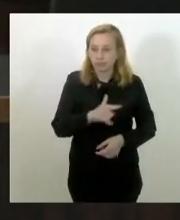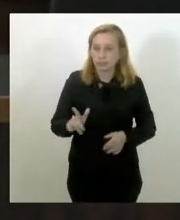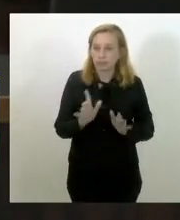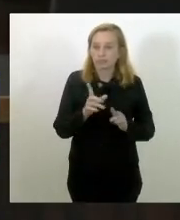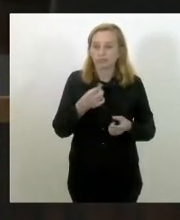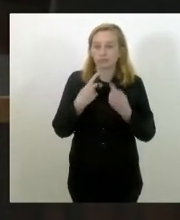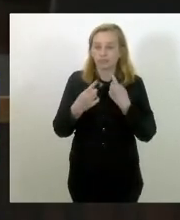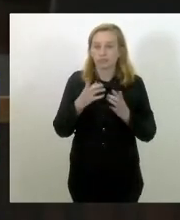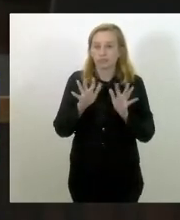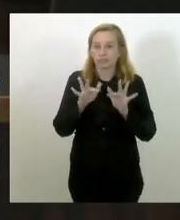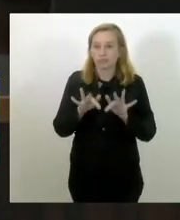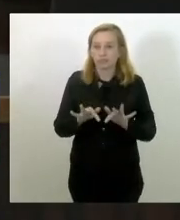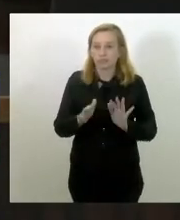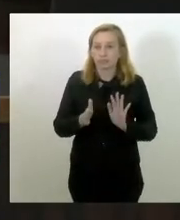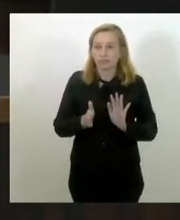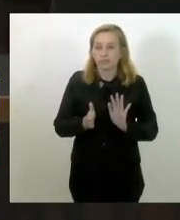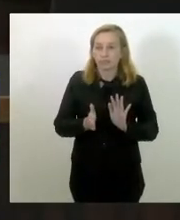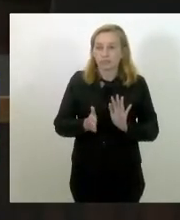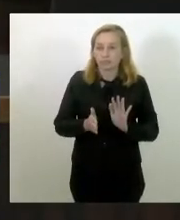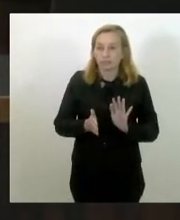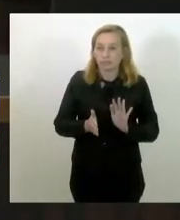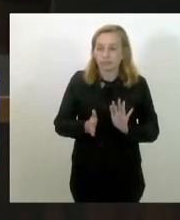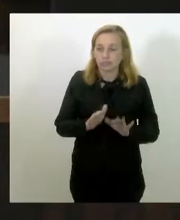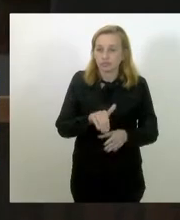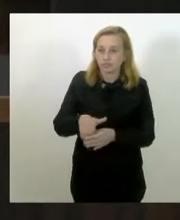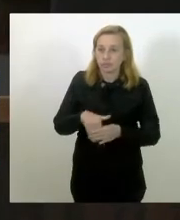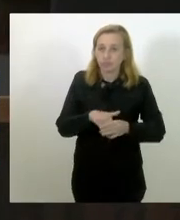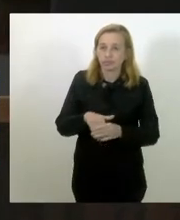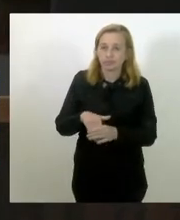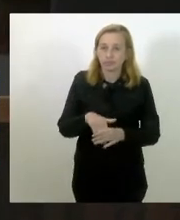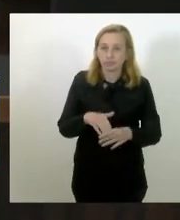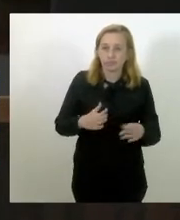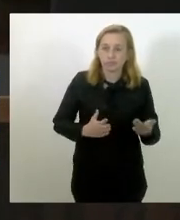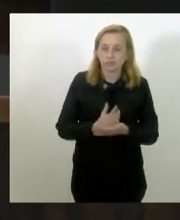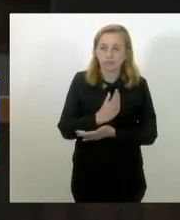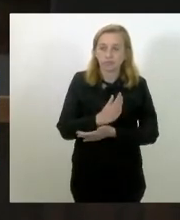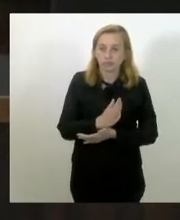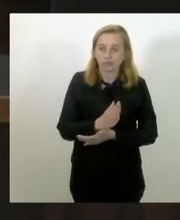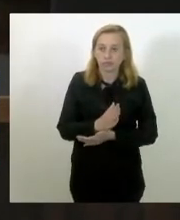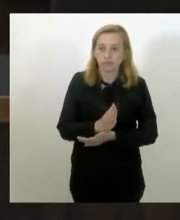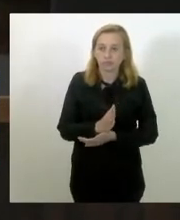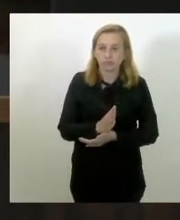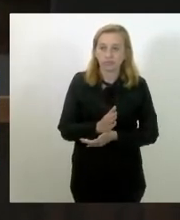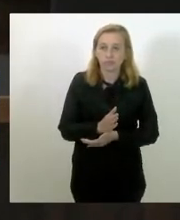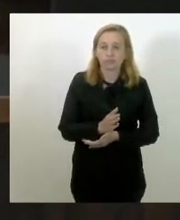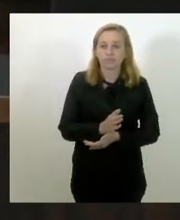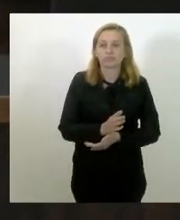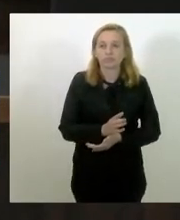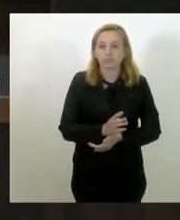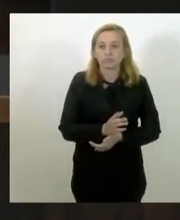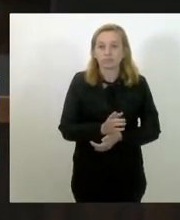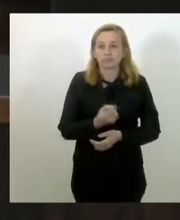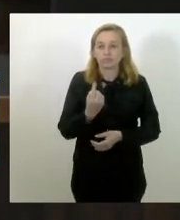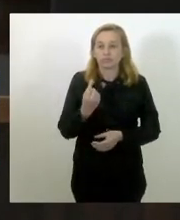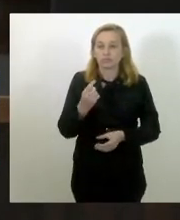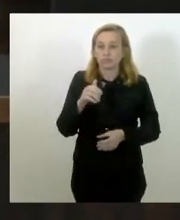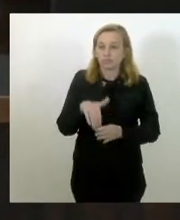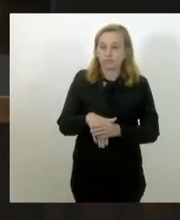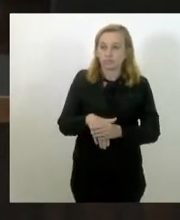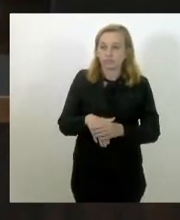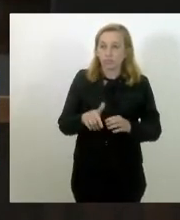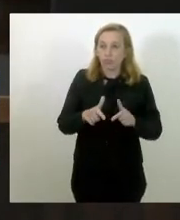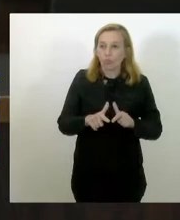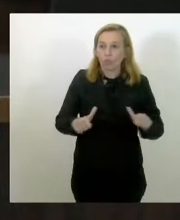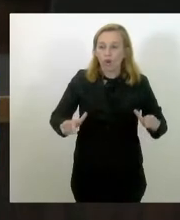quem queira discutir, encerrada a discussão. Em votação, os senhores que aprovam permaneçam como estão. Aprovado, vai a promulgação com voto de habilidade abstenção do